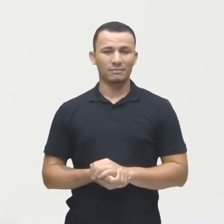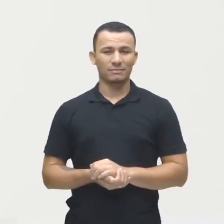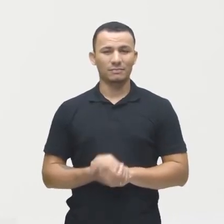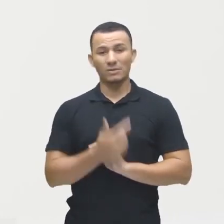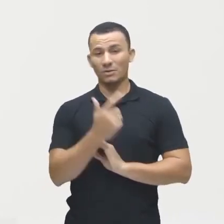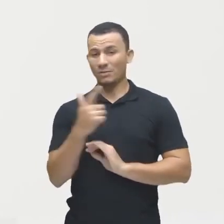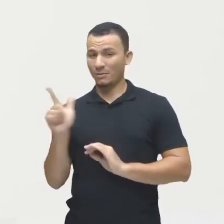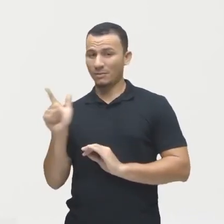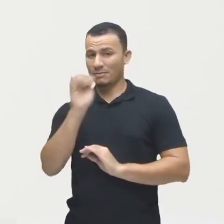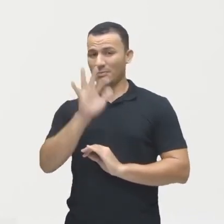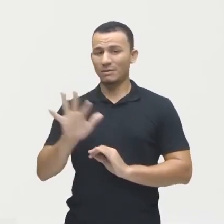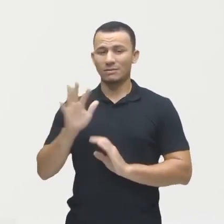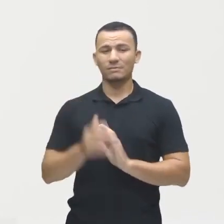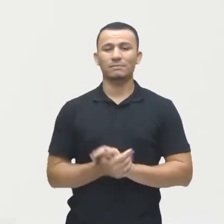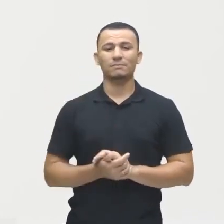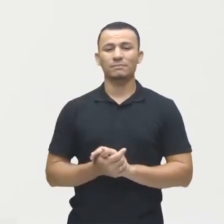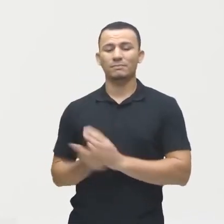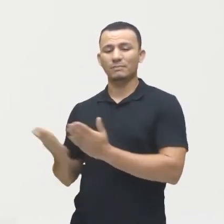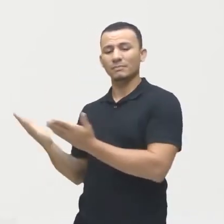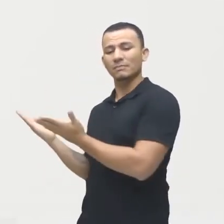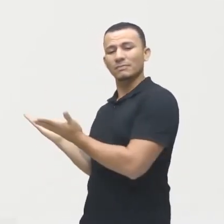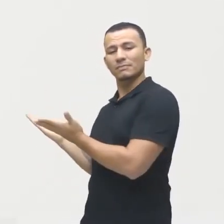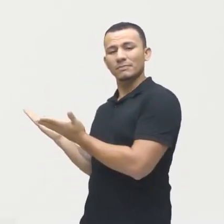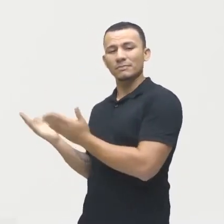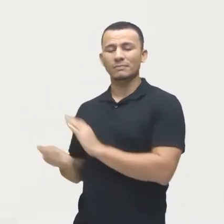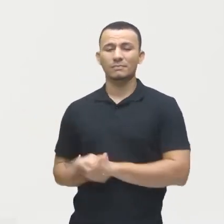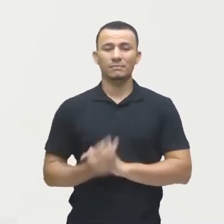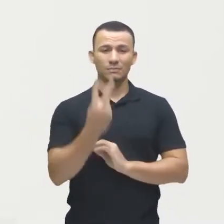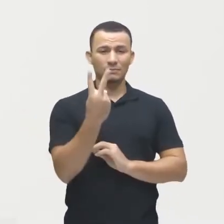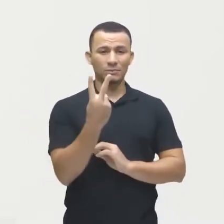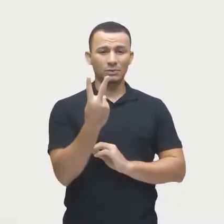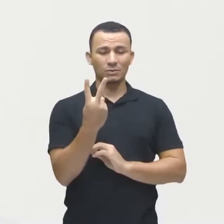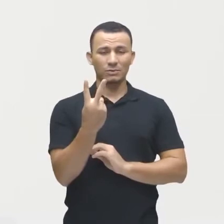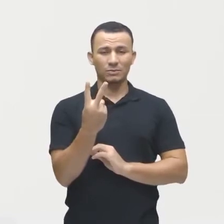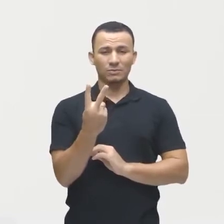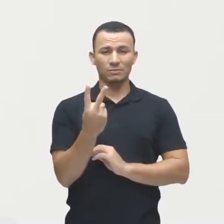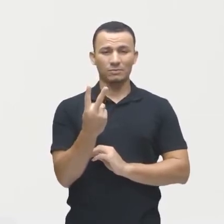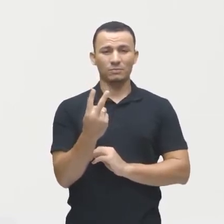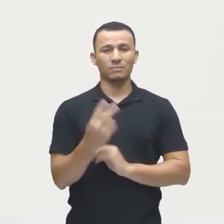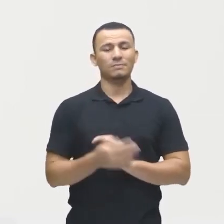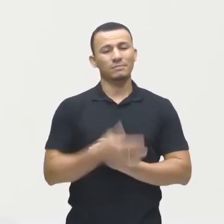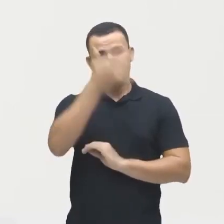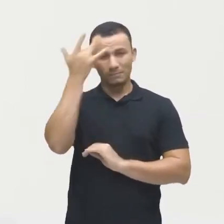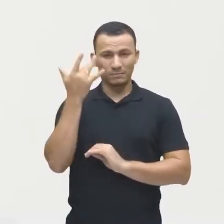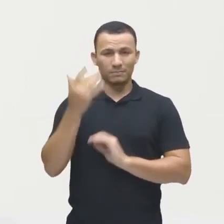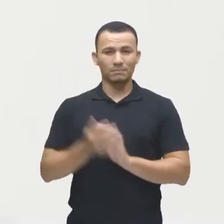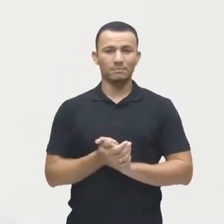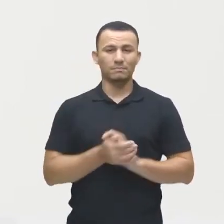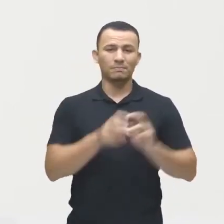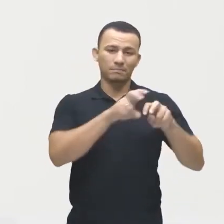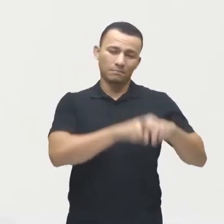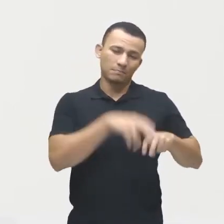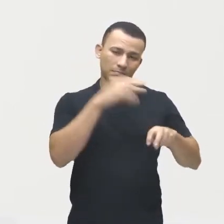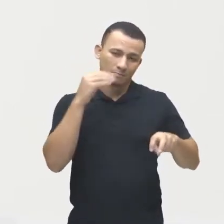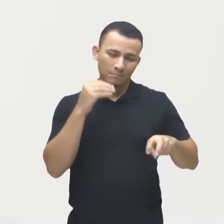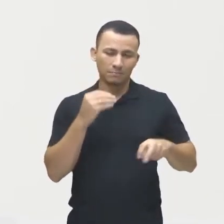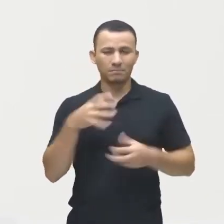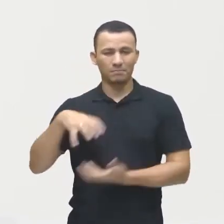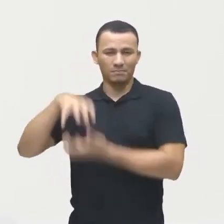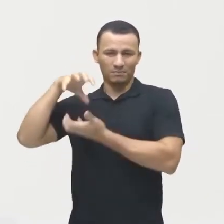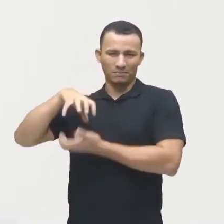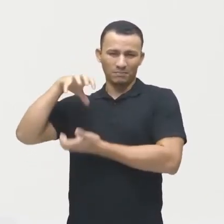outro. Eu tenho aqui duas pessoas no jornal. Uma criança e um senhor, certo?